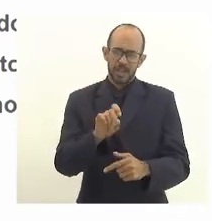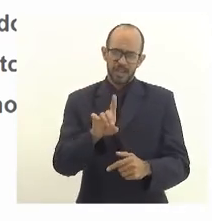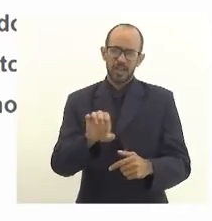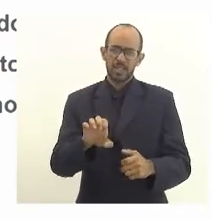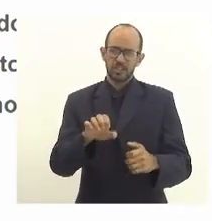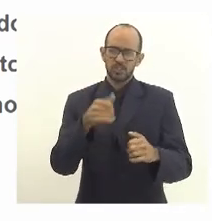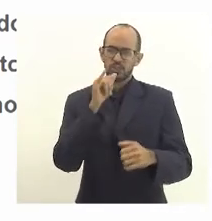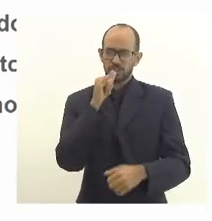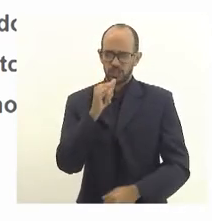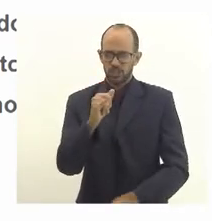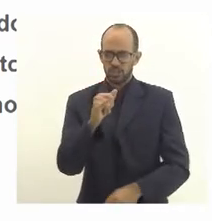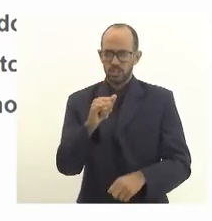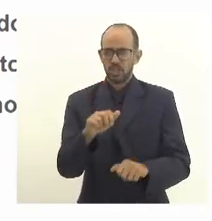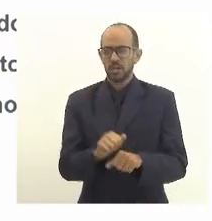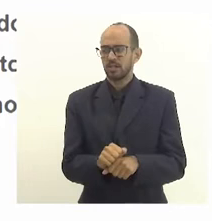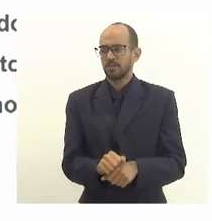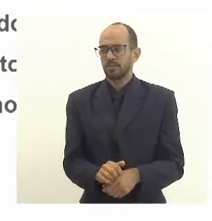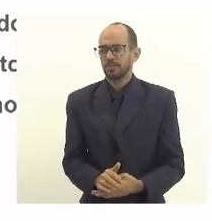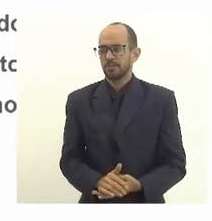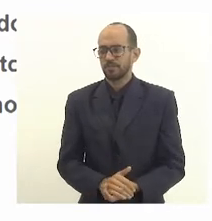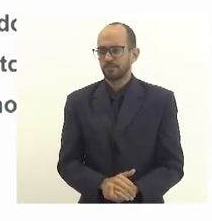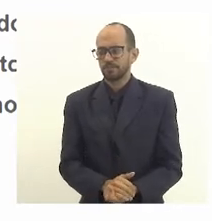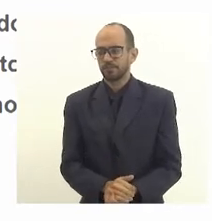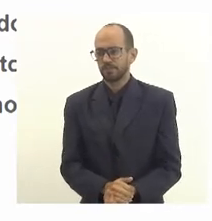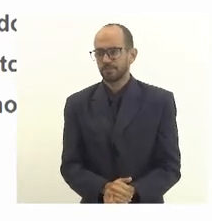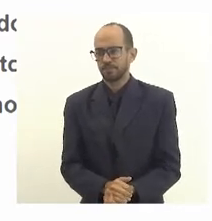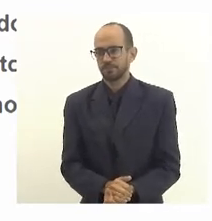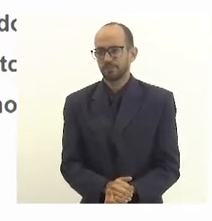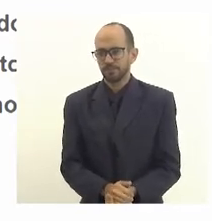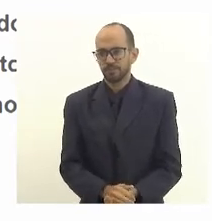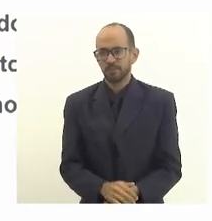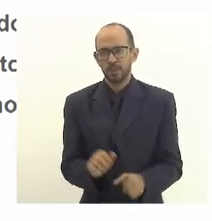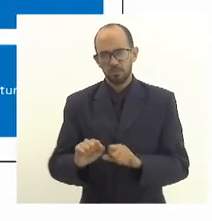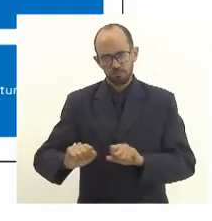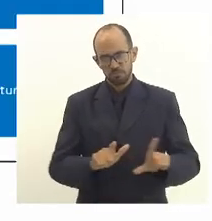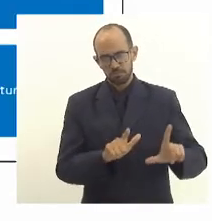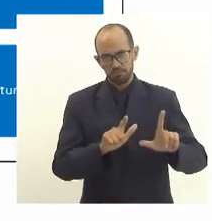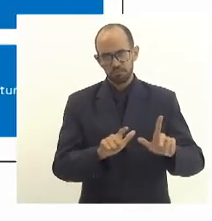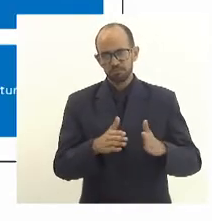está abaixo ali, que te atrapalha menos. Bom, podemos passar?